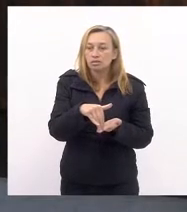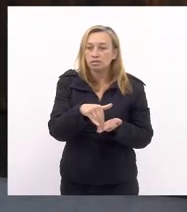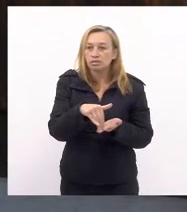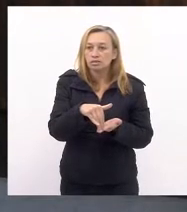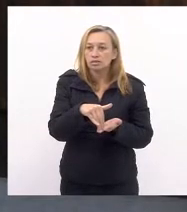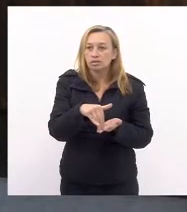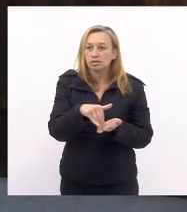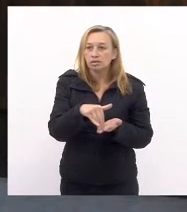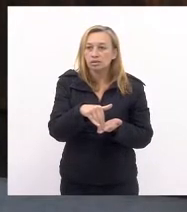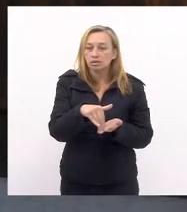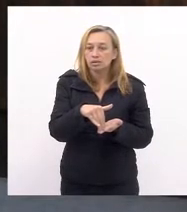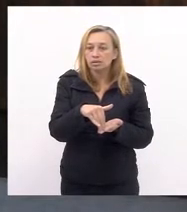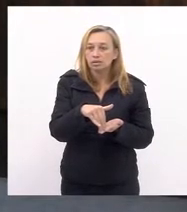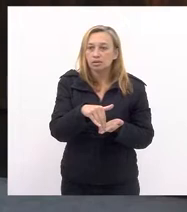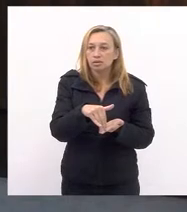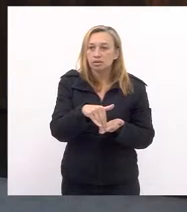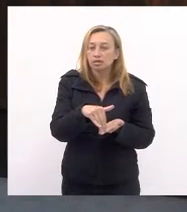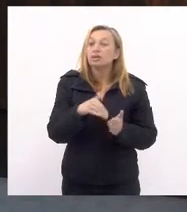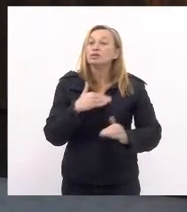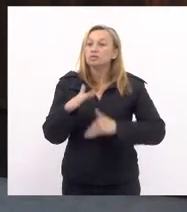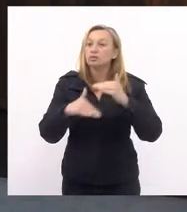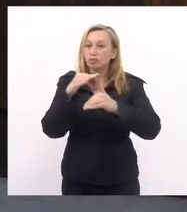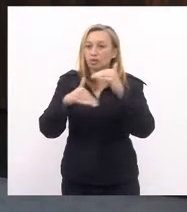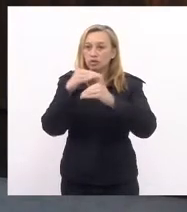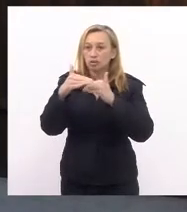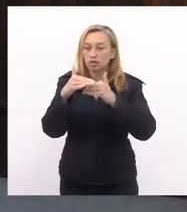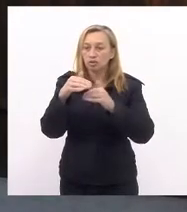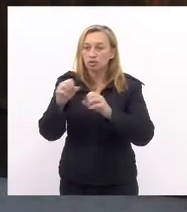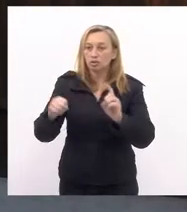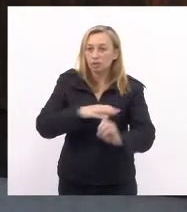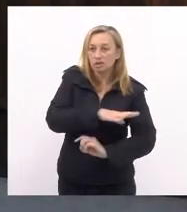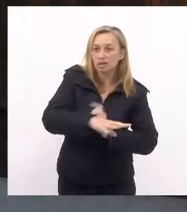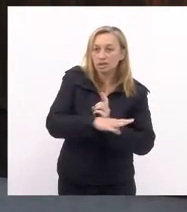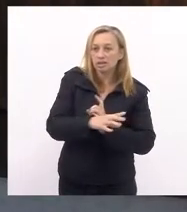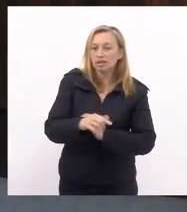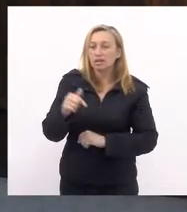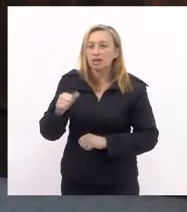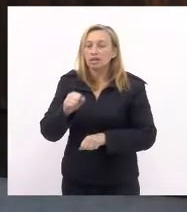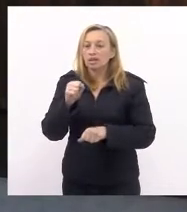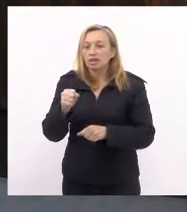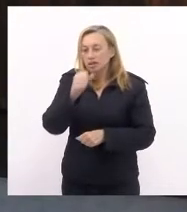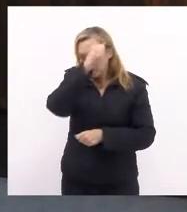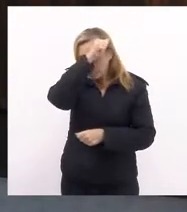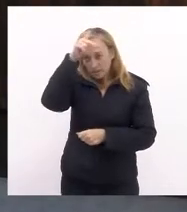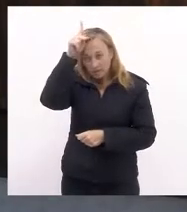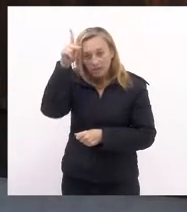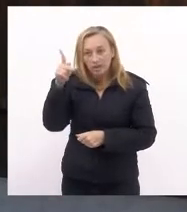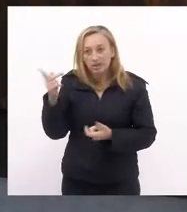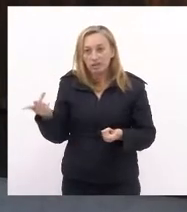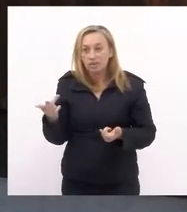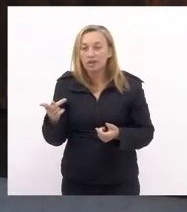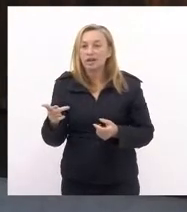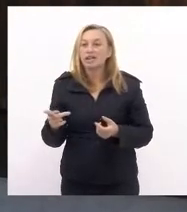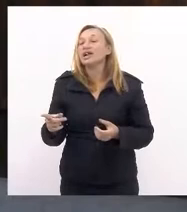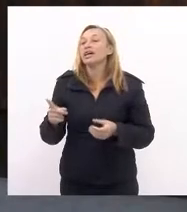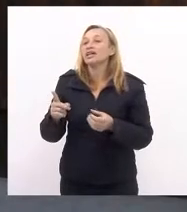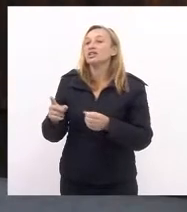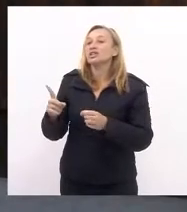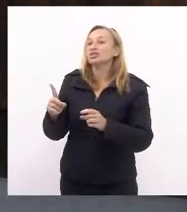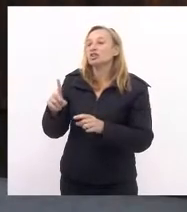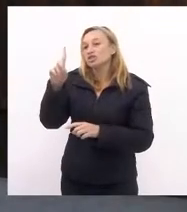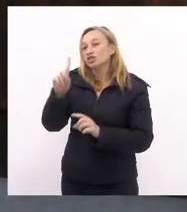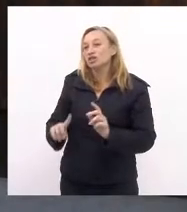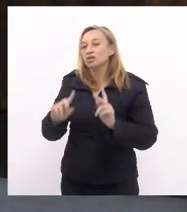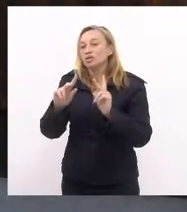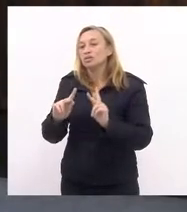a Secretaria de Desenvolvimento Social. Aqui na Prefeitura, a Secretaria de Direitos Humanos e tem outros